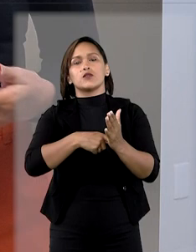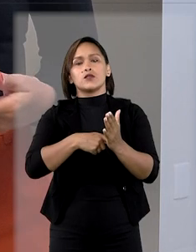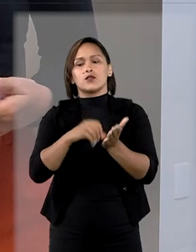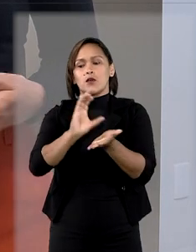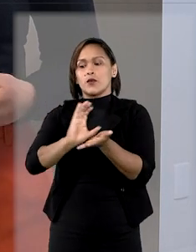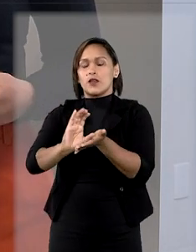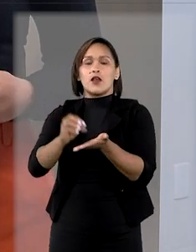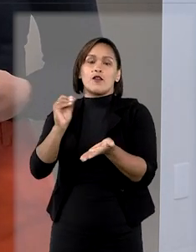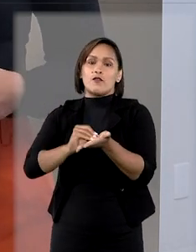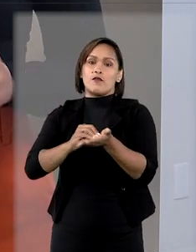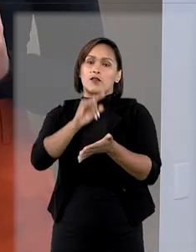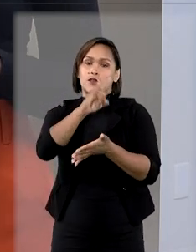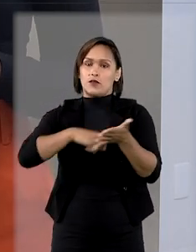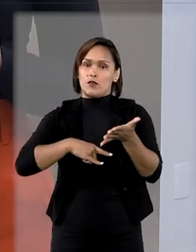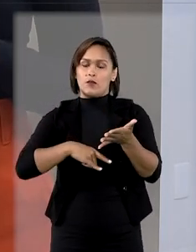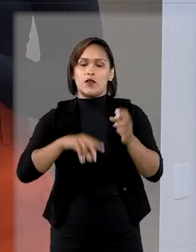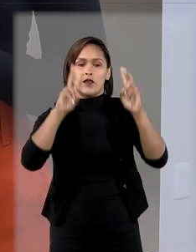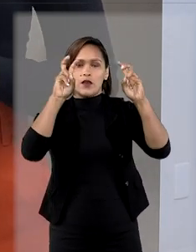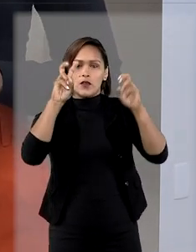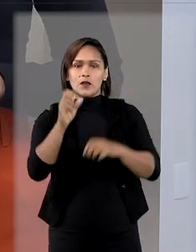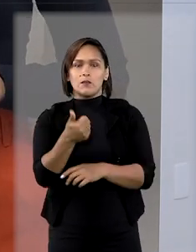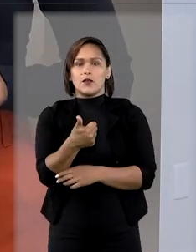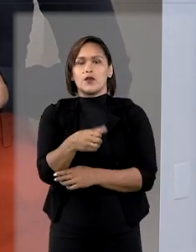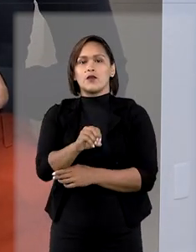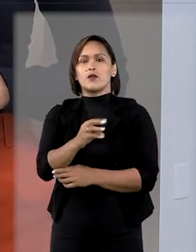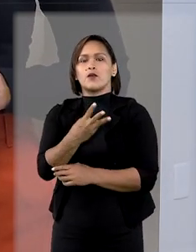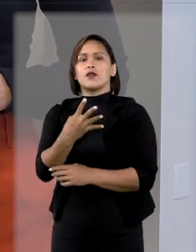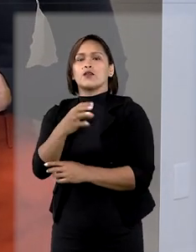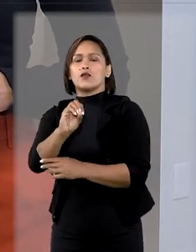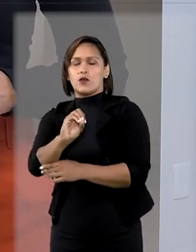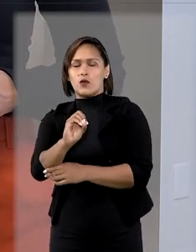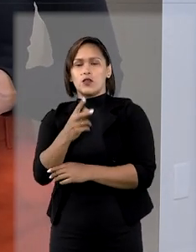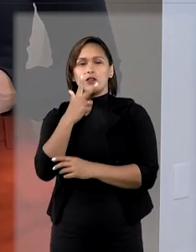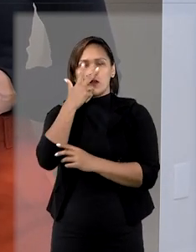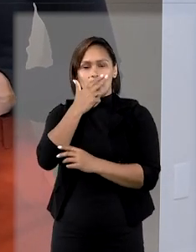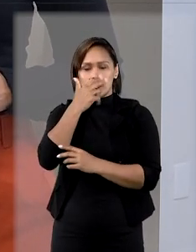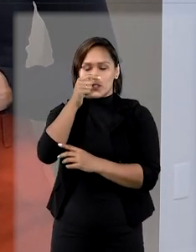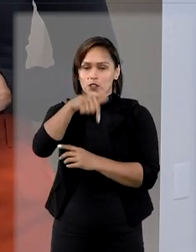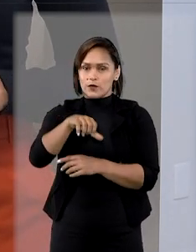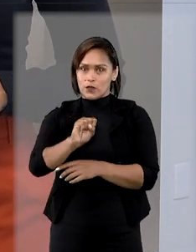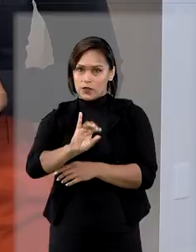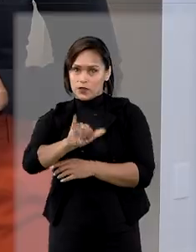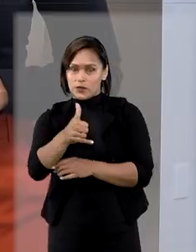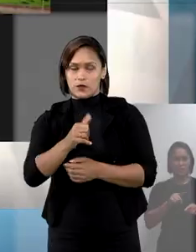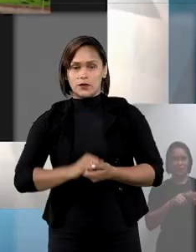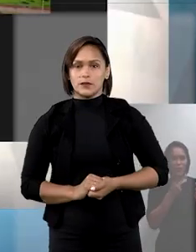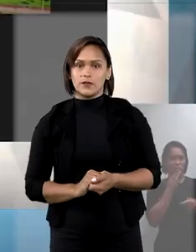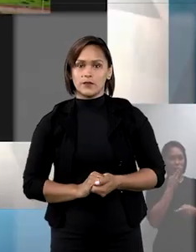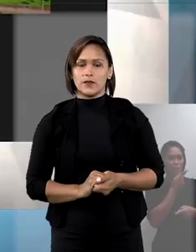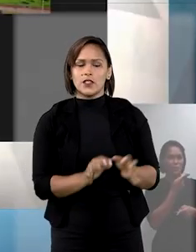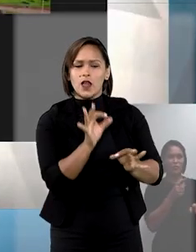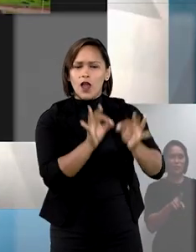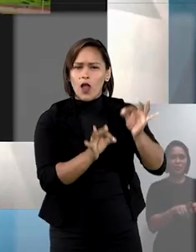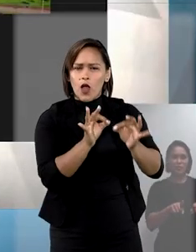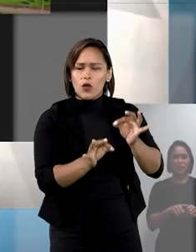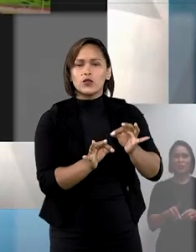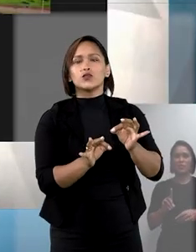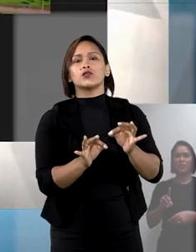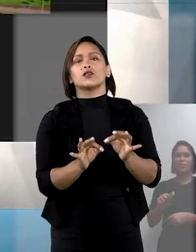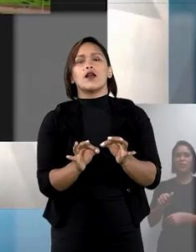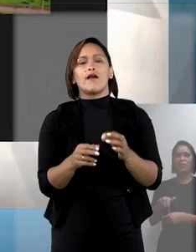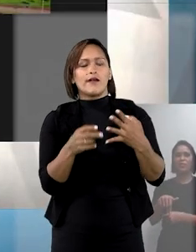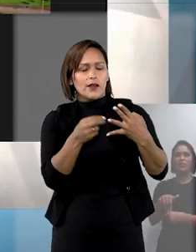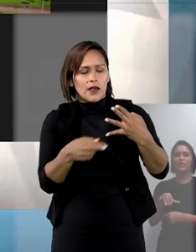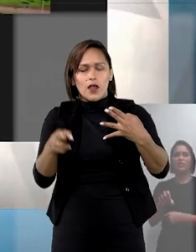doação não declarada. É o tema 1048 dos recursos repetitivos. Vamos ver. Ao julgar recursos